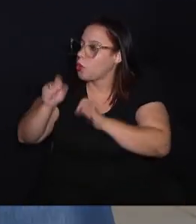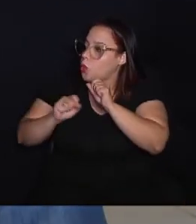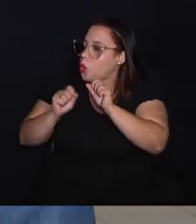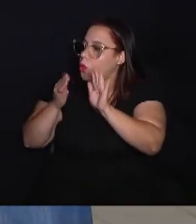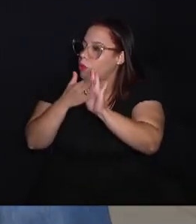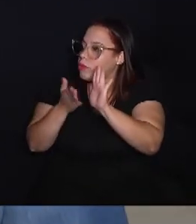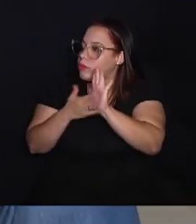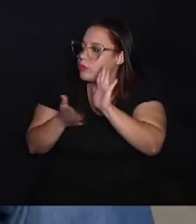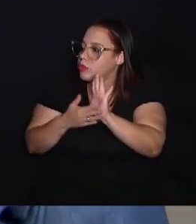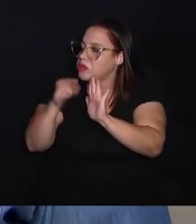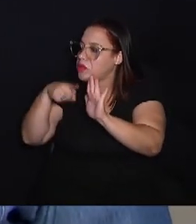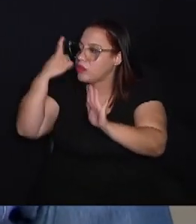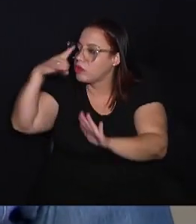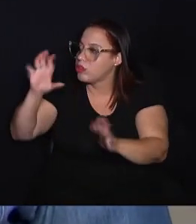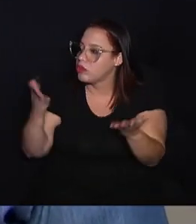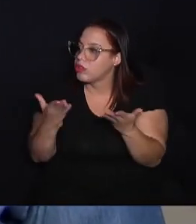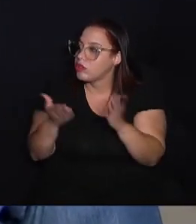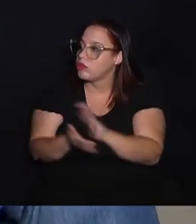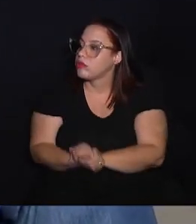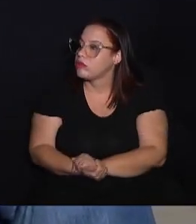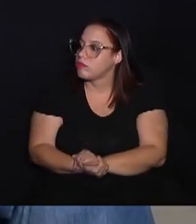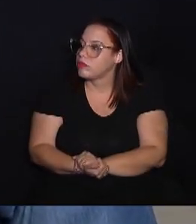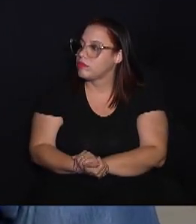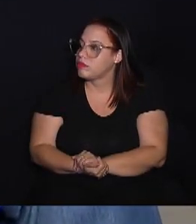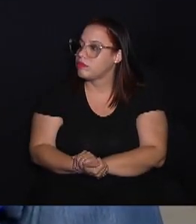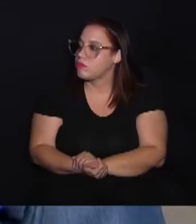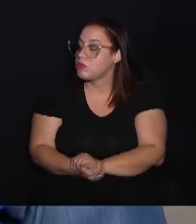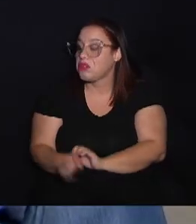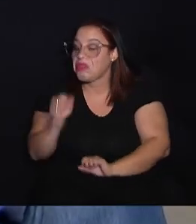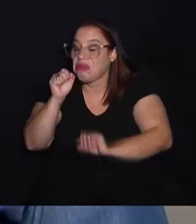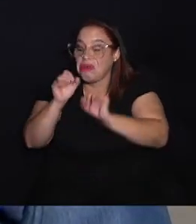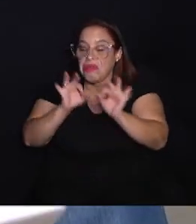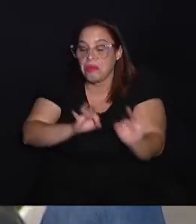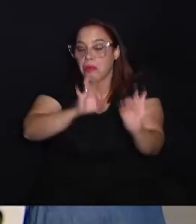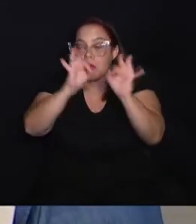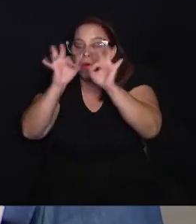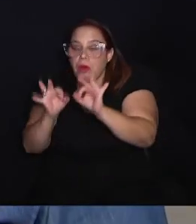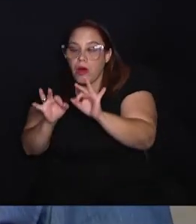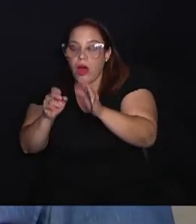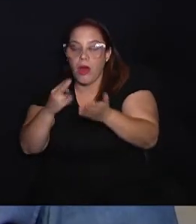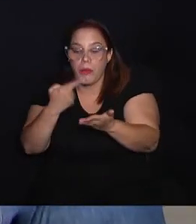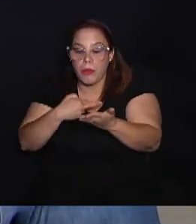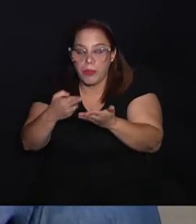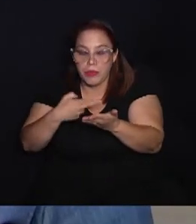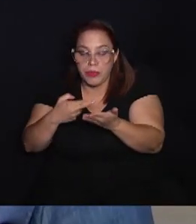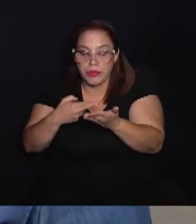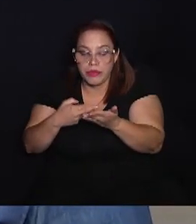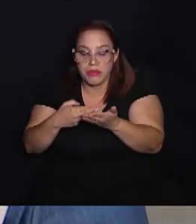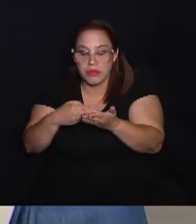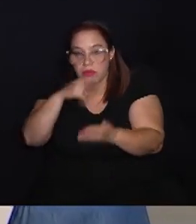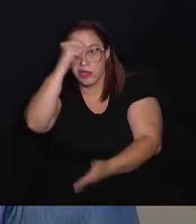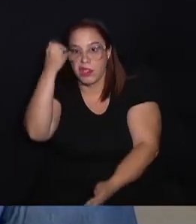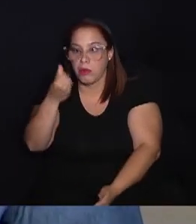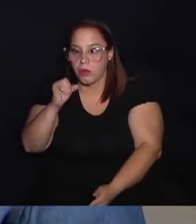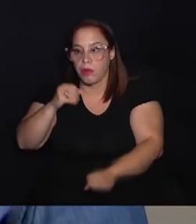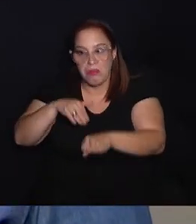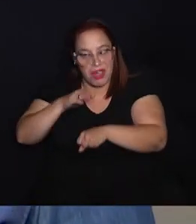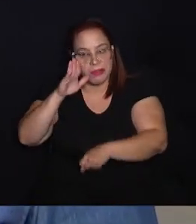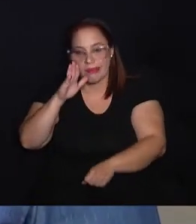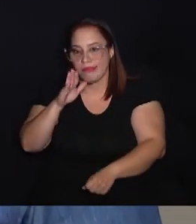nenhuma tipo de intercorrências durante o dia desse domingo. E a expectativa é excelente